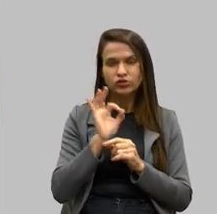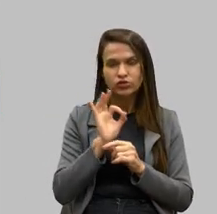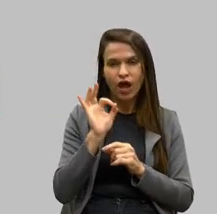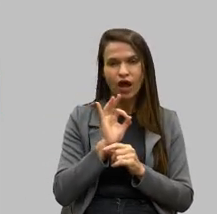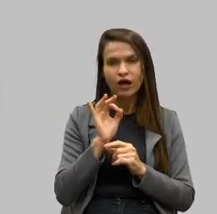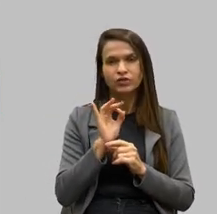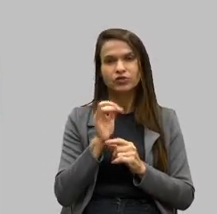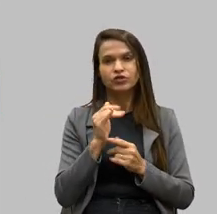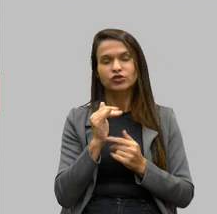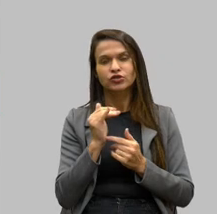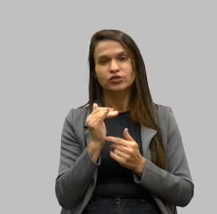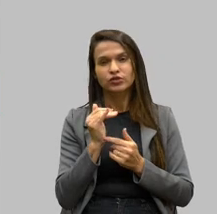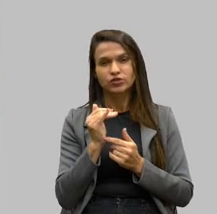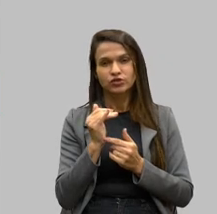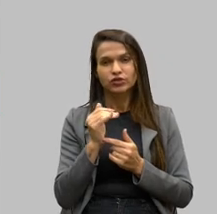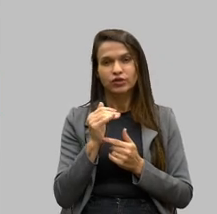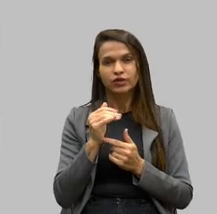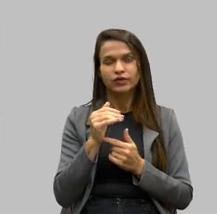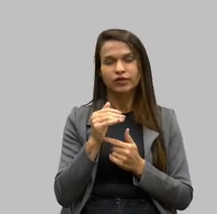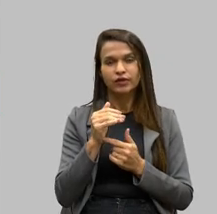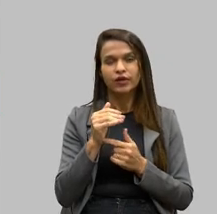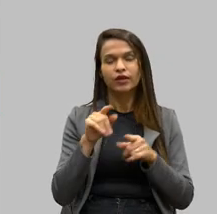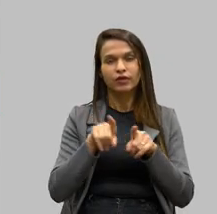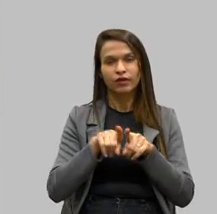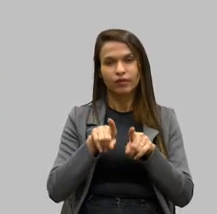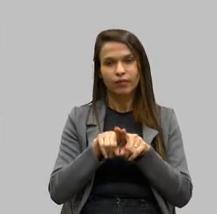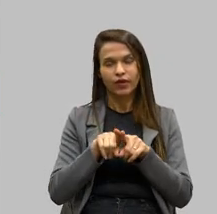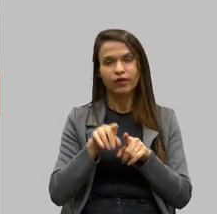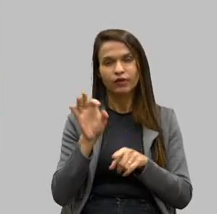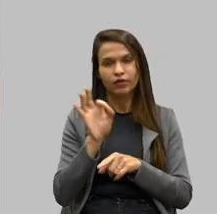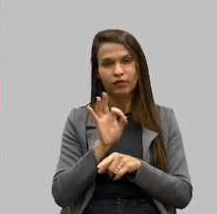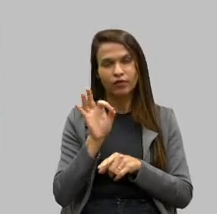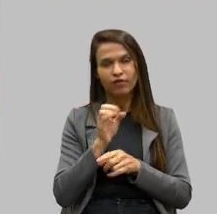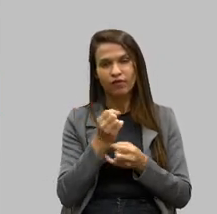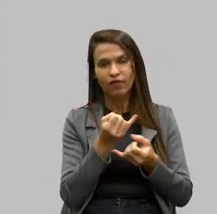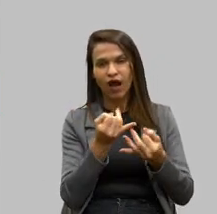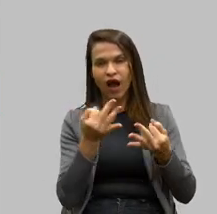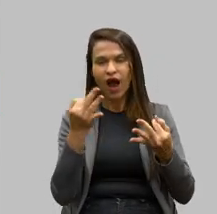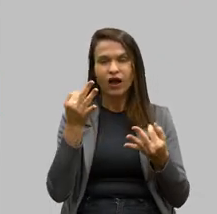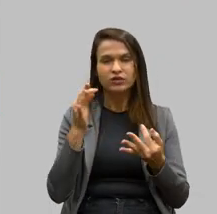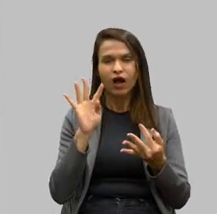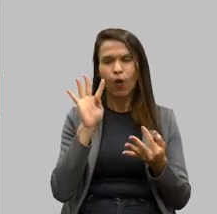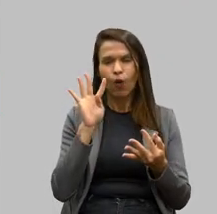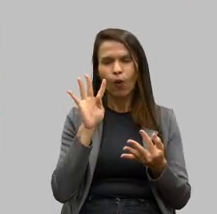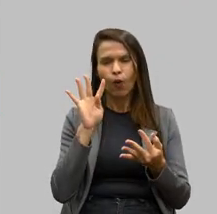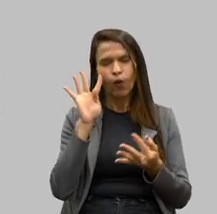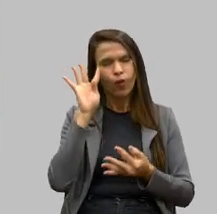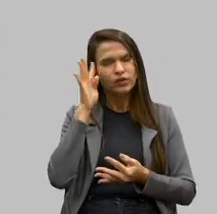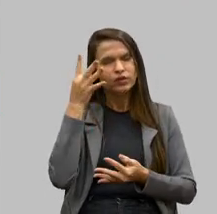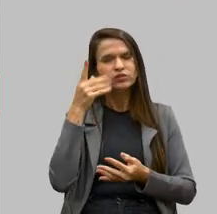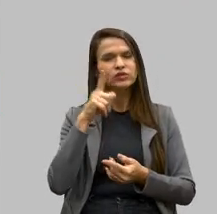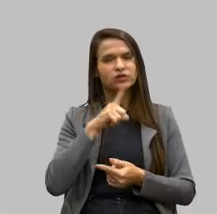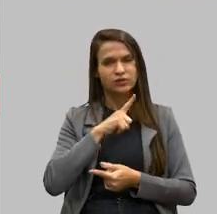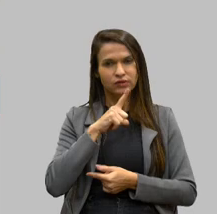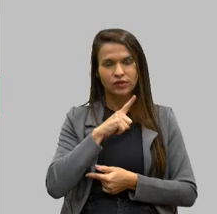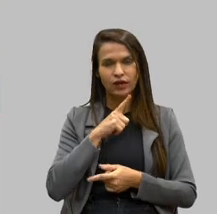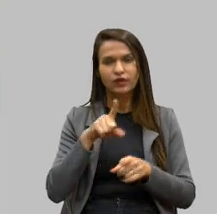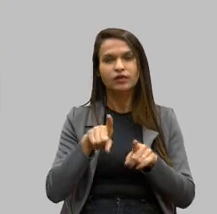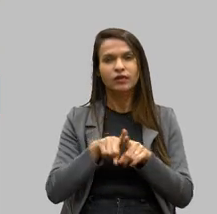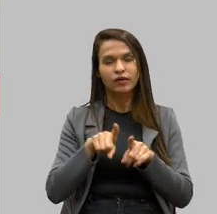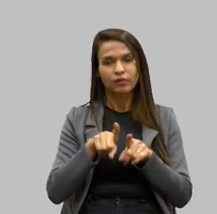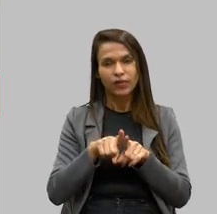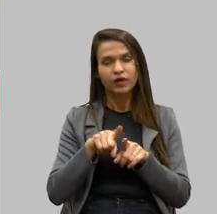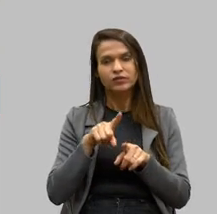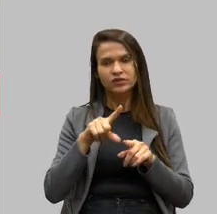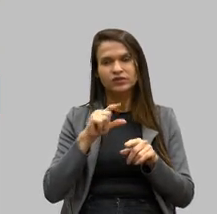taxa em várias situações que ali existem também, se existe